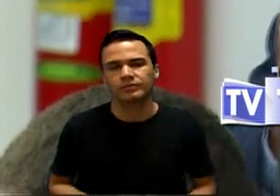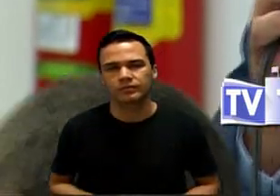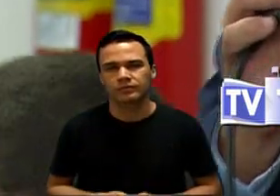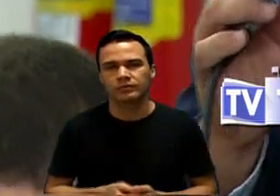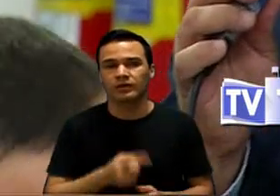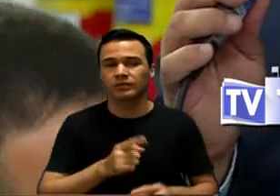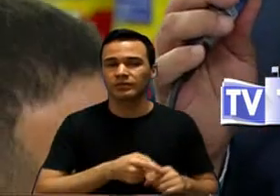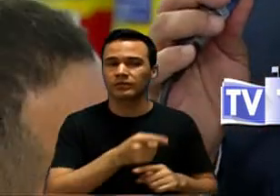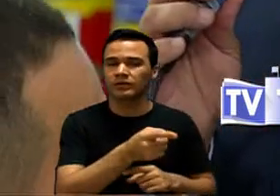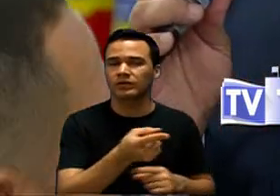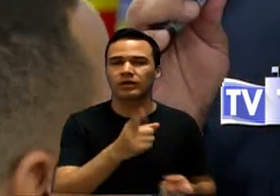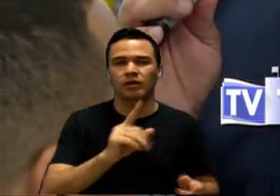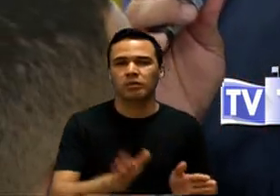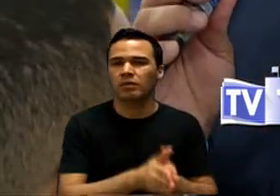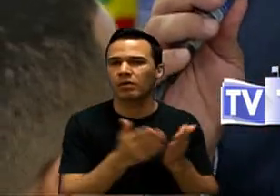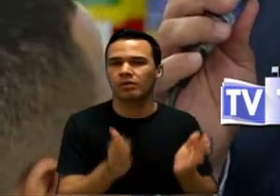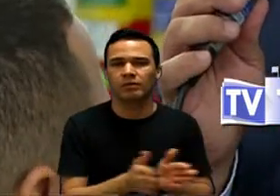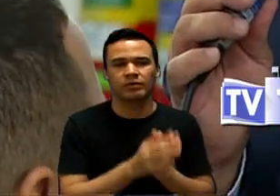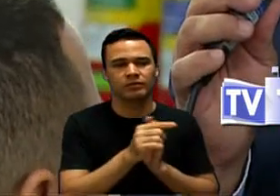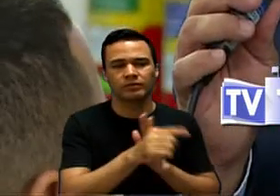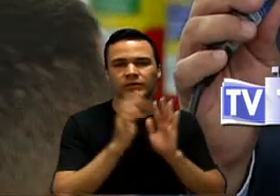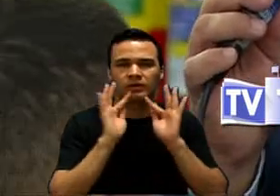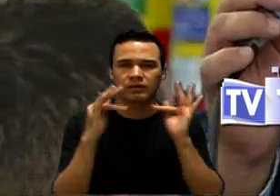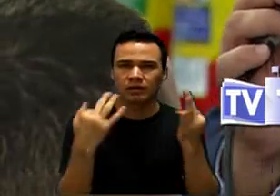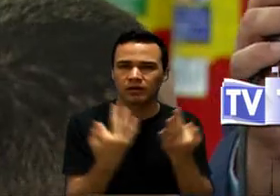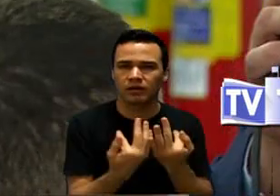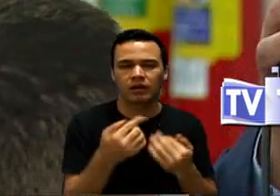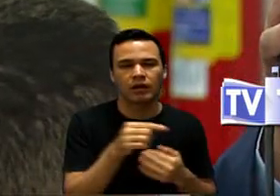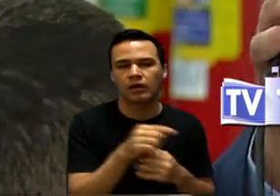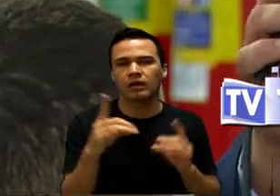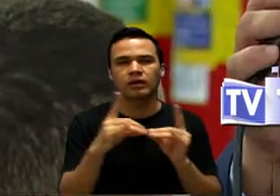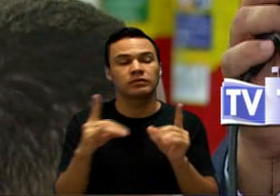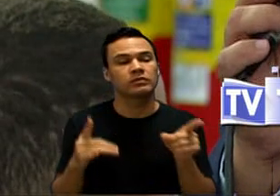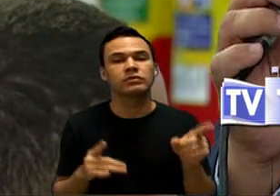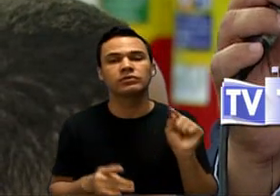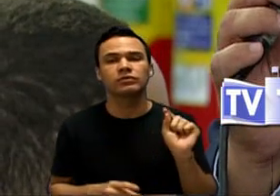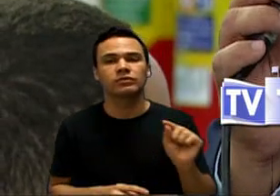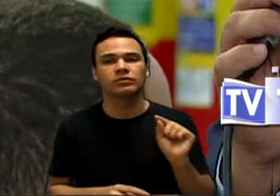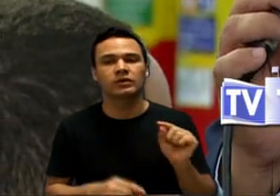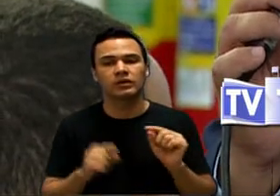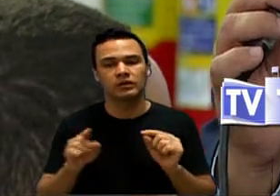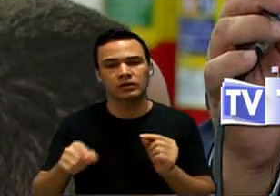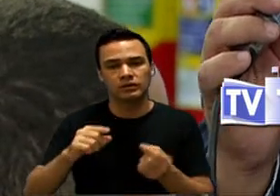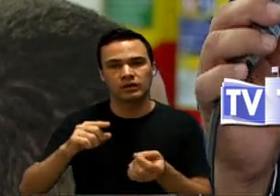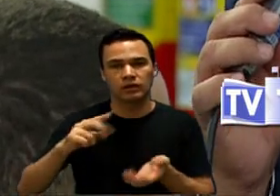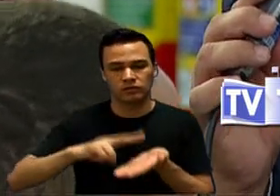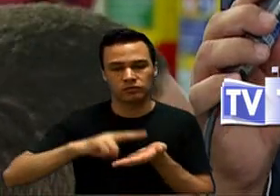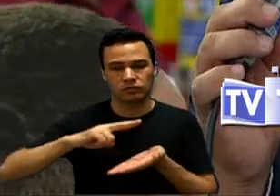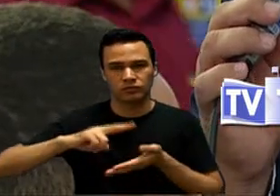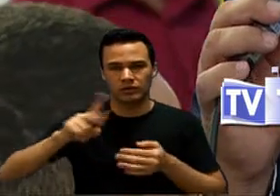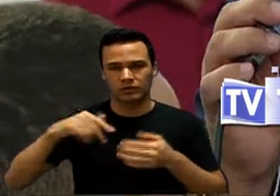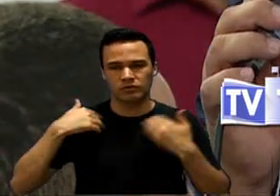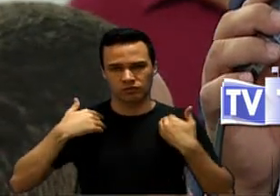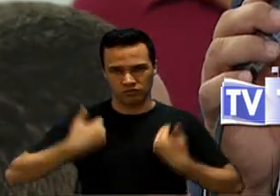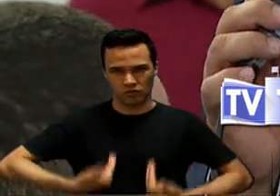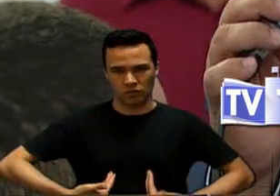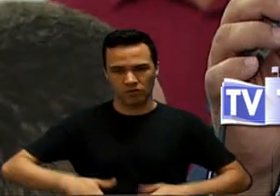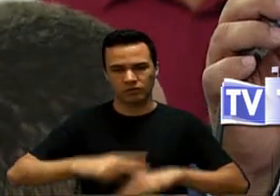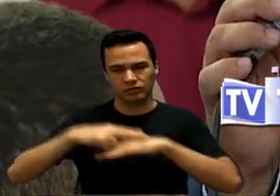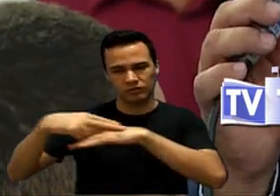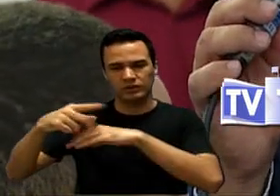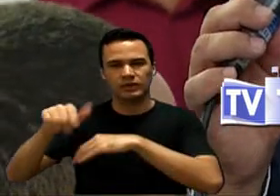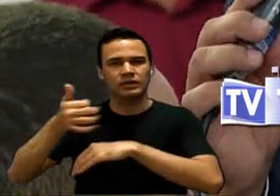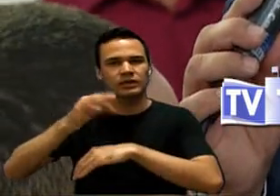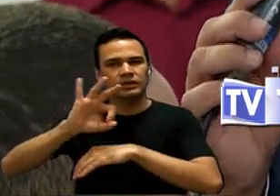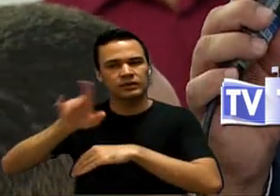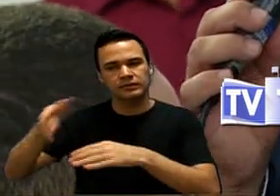falta de condição da família deles para ir estar no velório, sabe o que eles fizeram? O corpo dele chegou às 10 horas lá na Alfebas, pediram